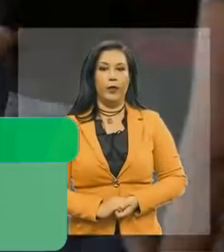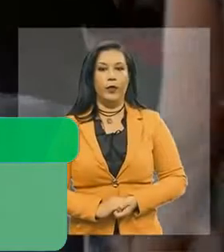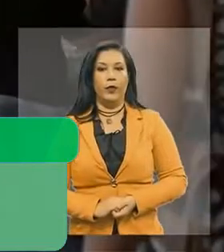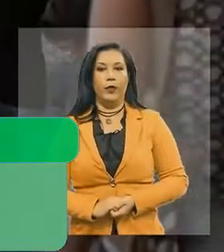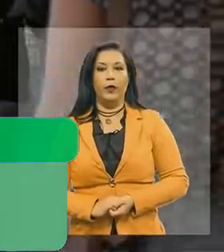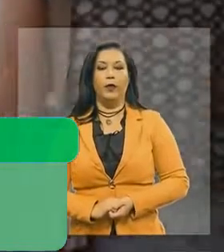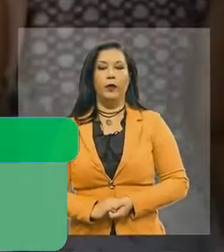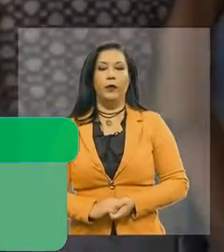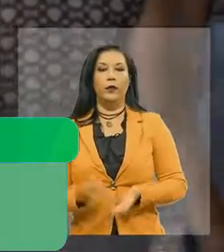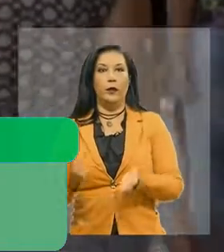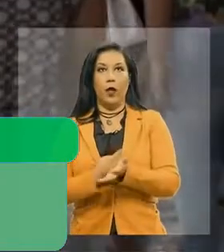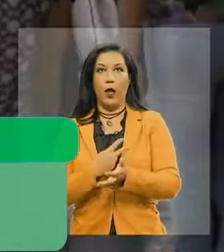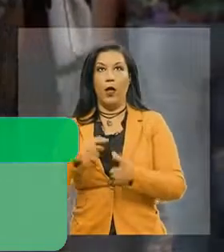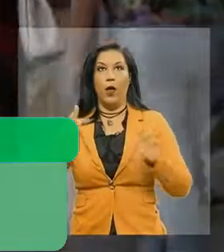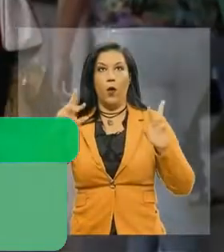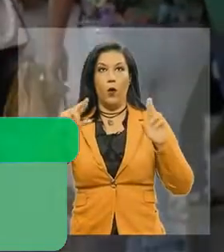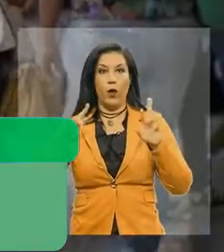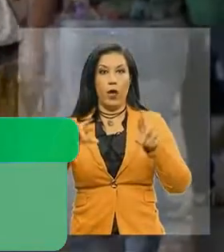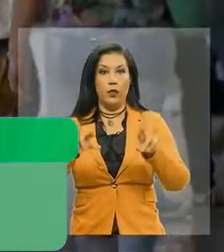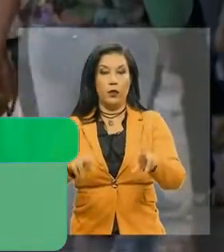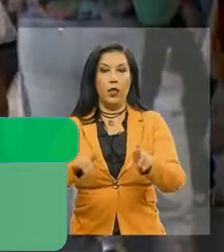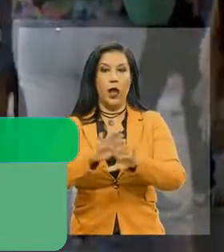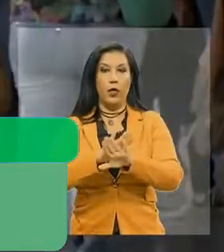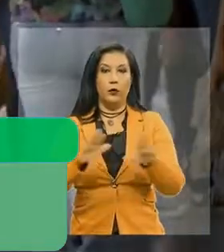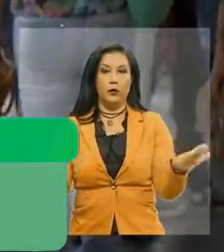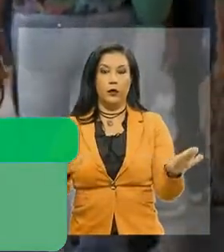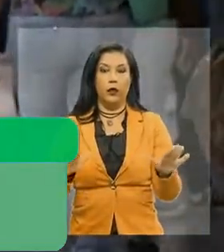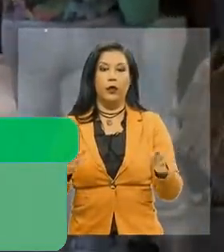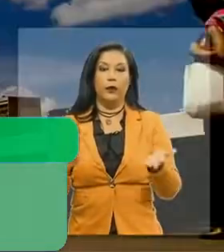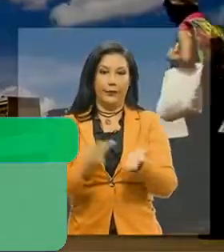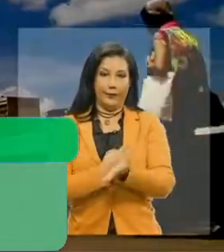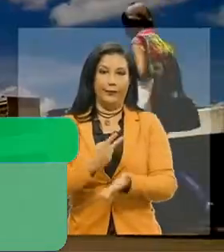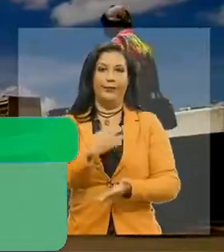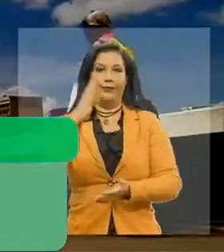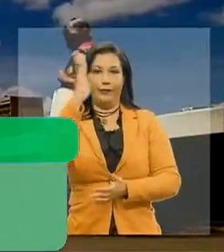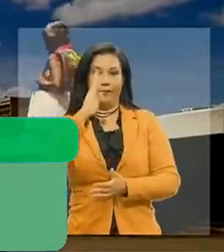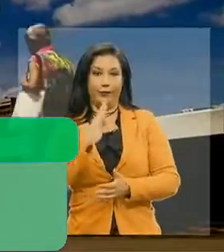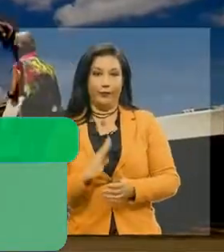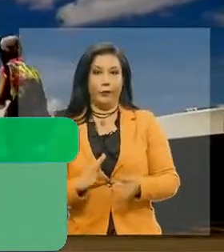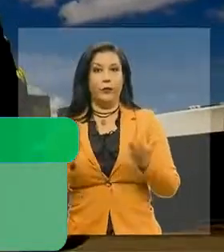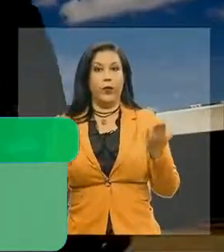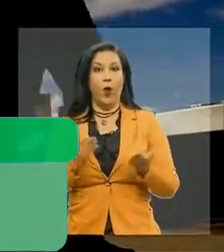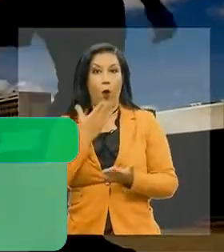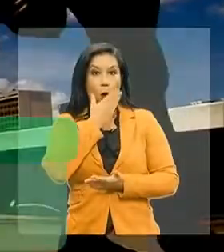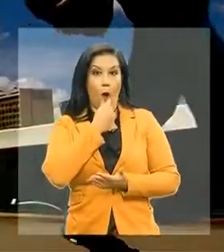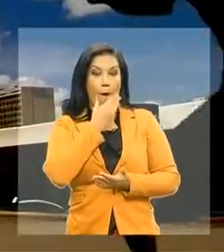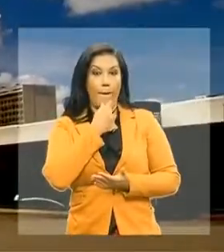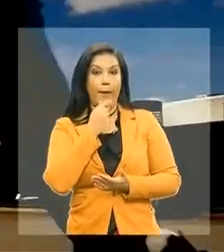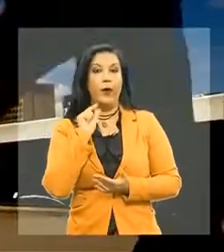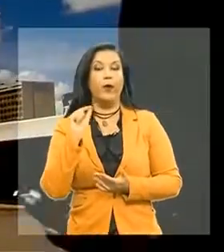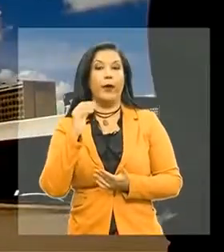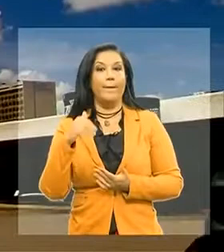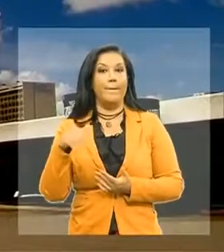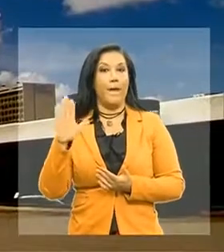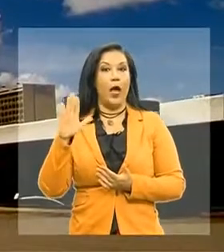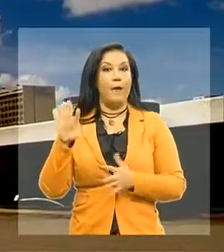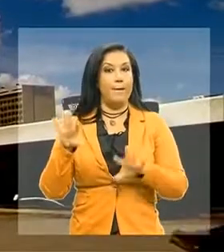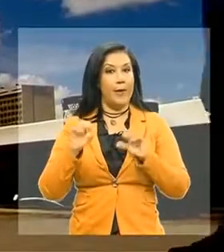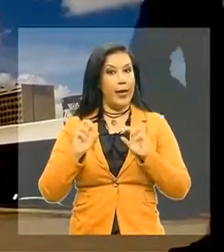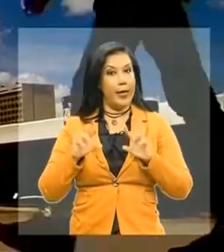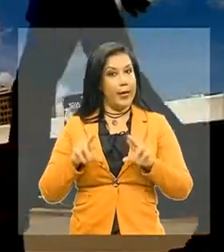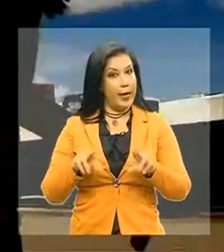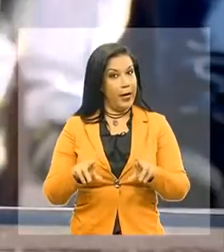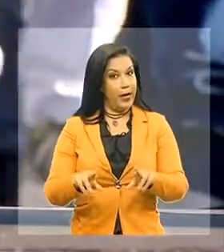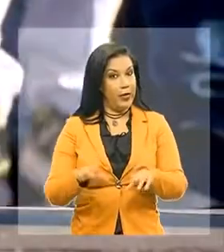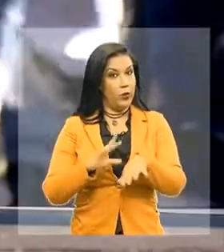A incidência de câncer na população é mais comum do que se imagina. Sabe-se que os homens estão mais propensos que as mulheres a desenvolver